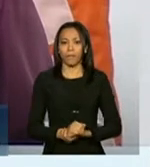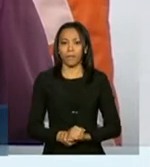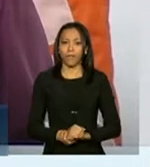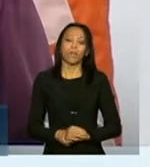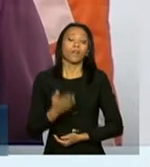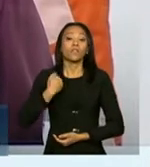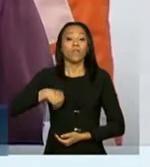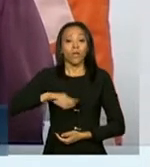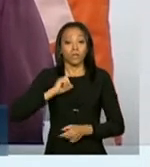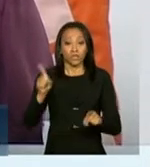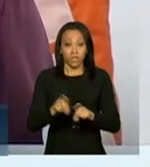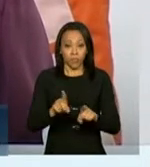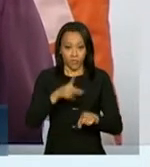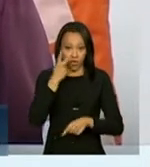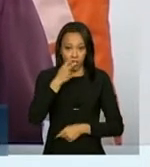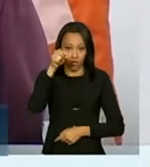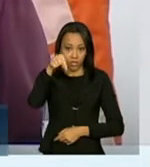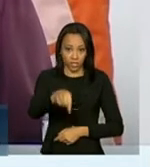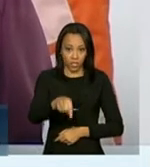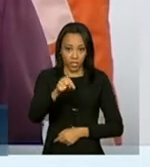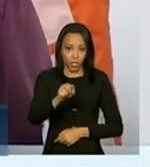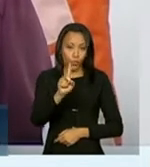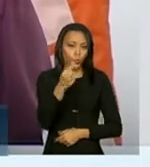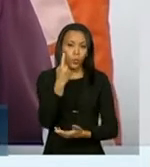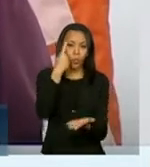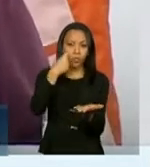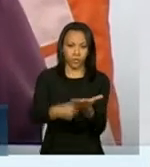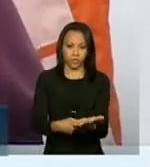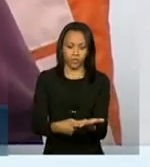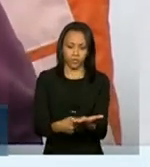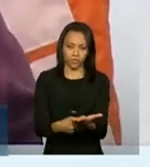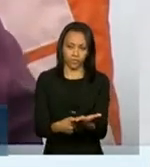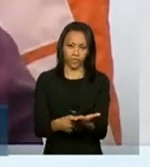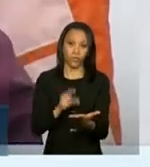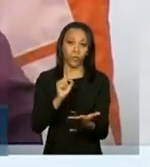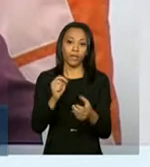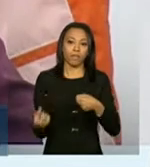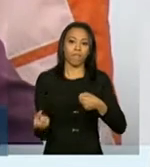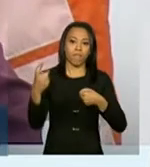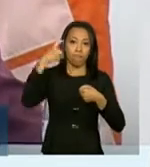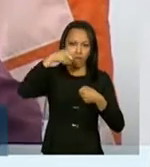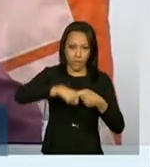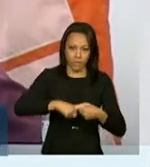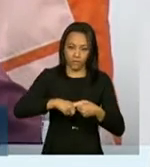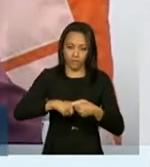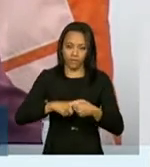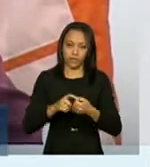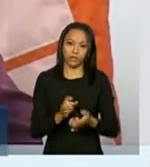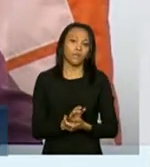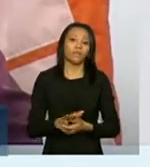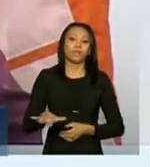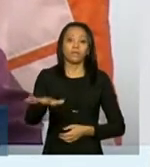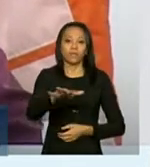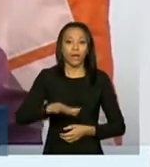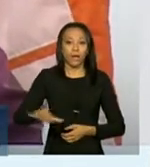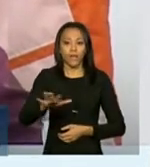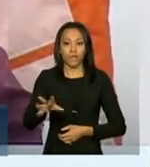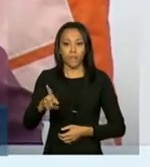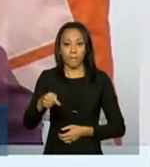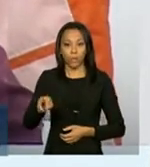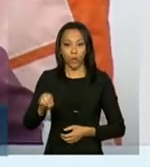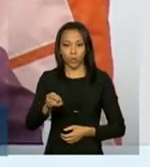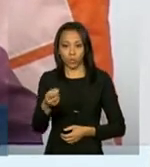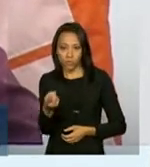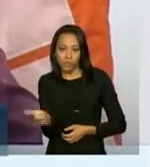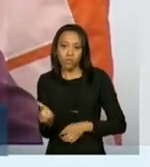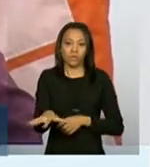Expressamos aqui também um princípio e um compromisso, o da parceria entre o setor produtivo